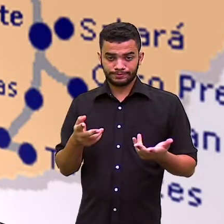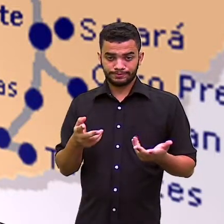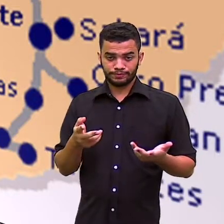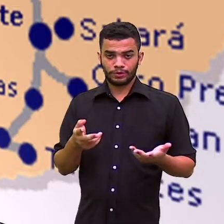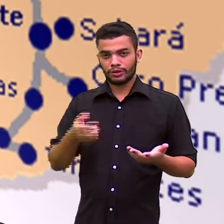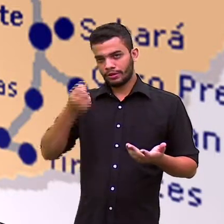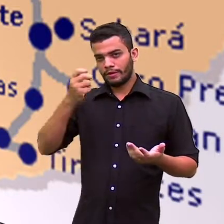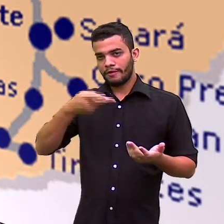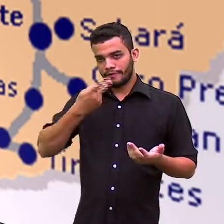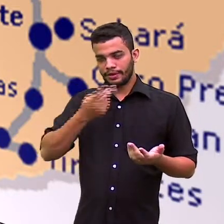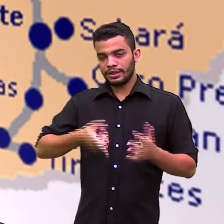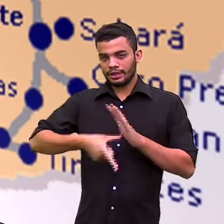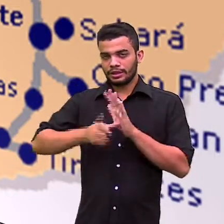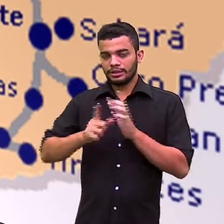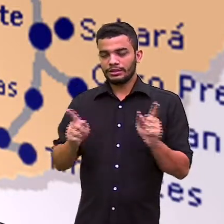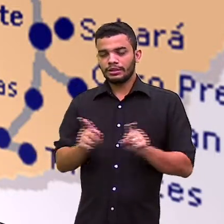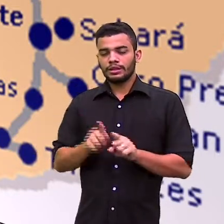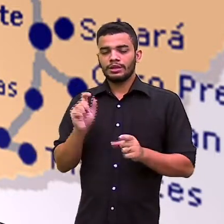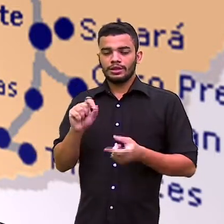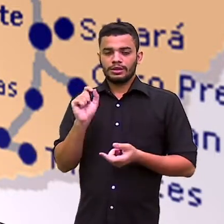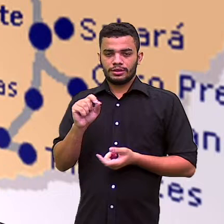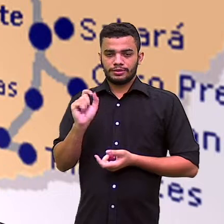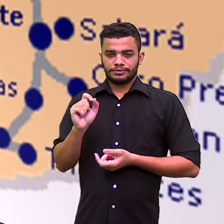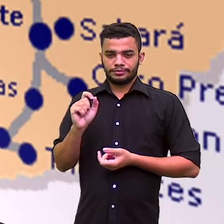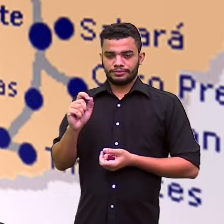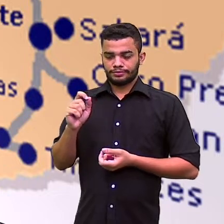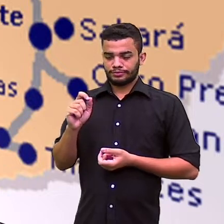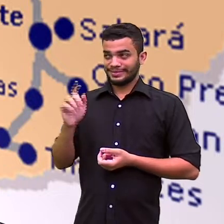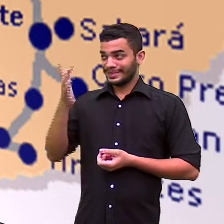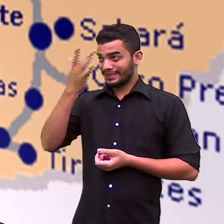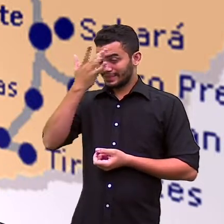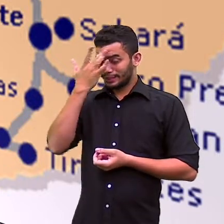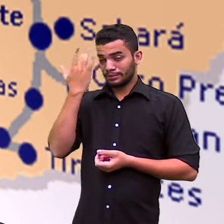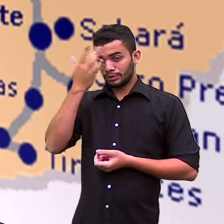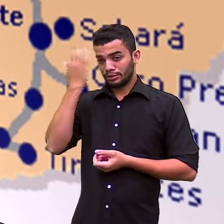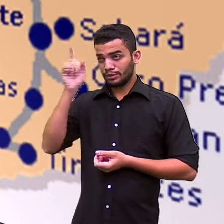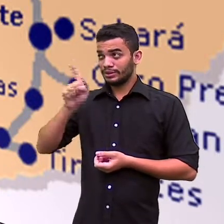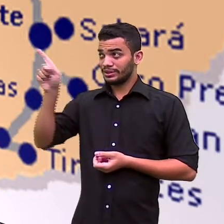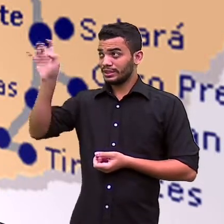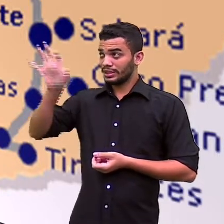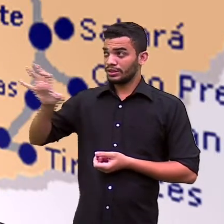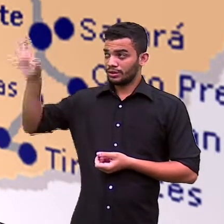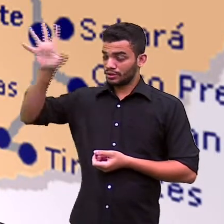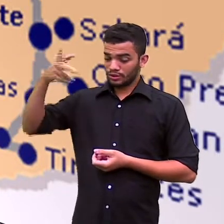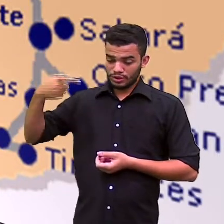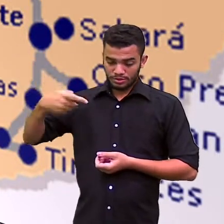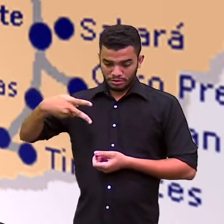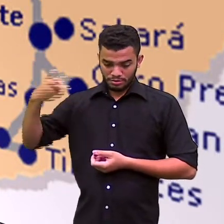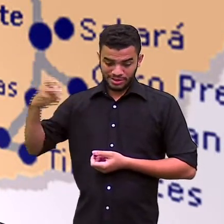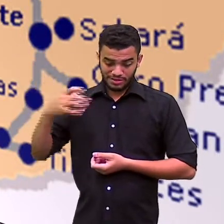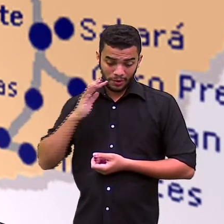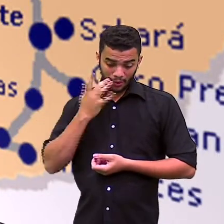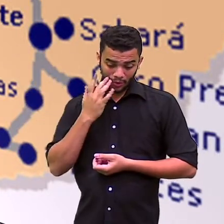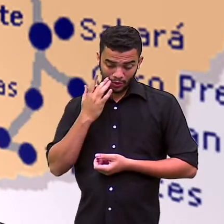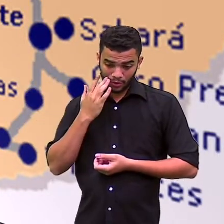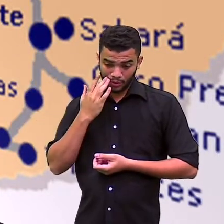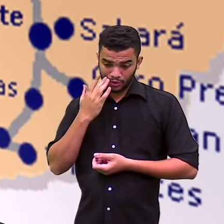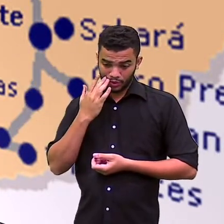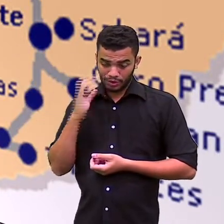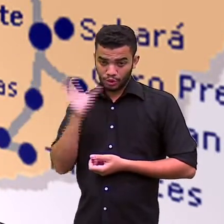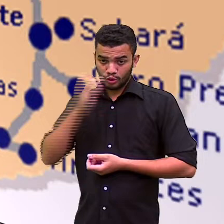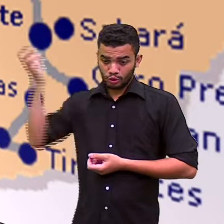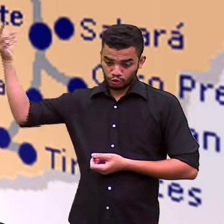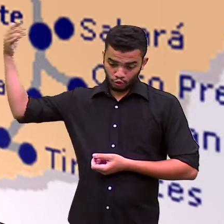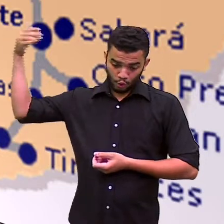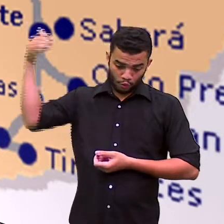de várias partes da América Portuguesa e da Europa para as regiões das minas. Em torno de uma